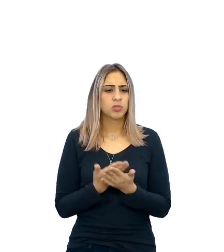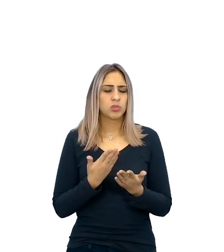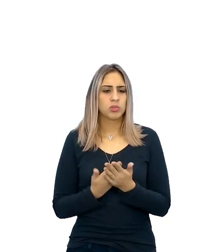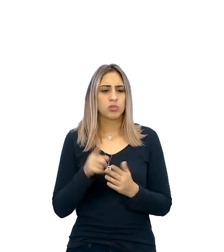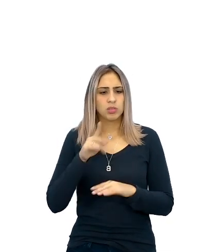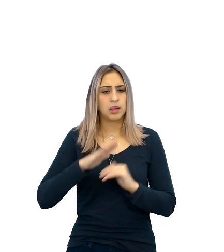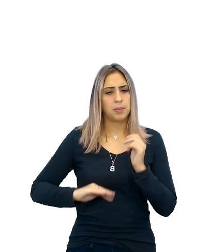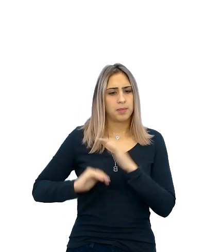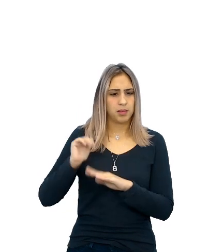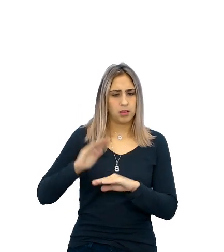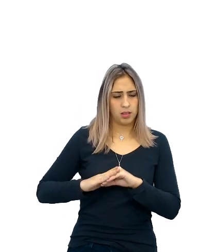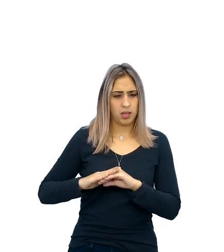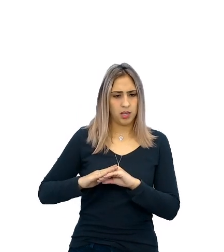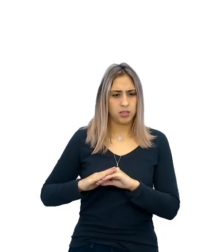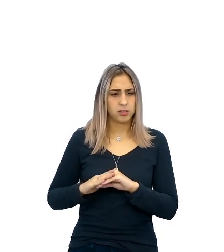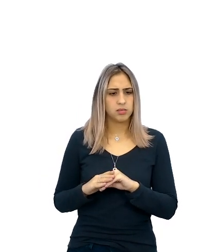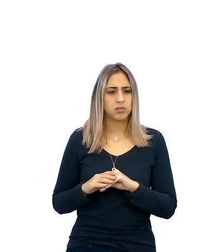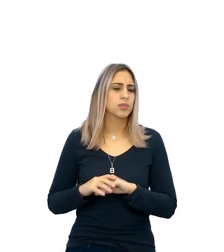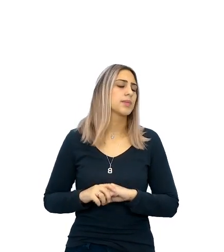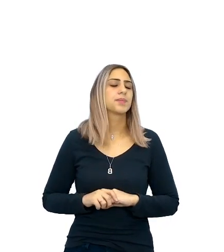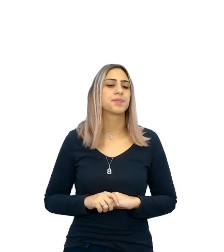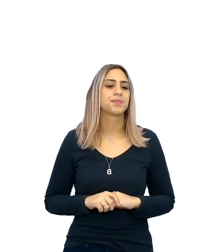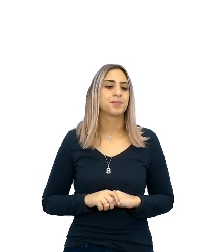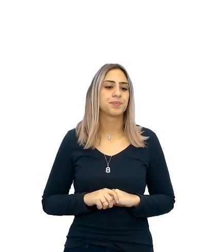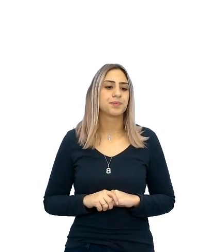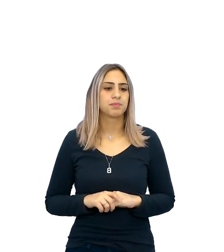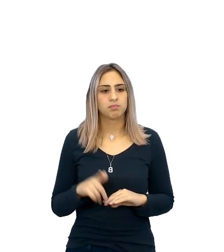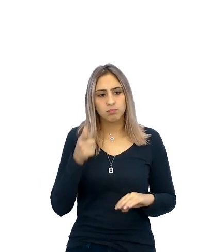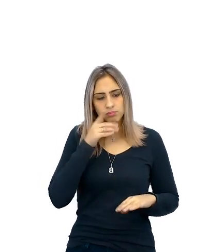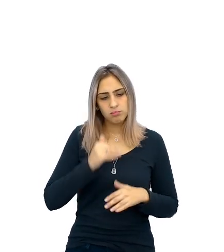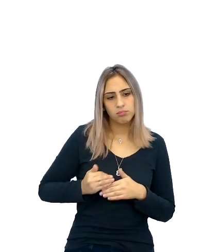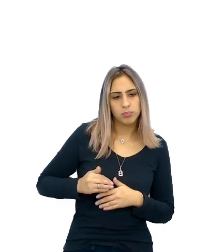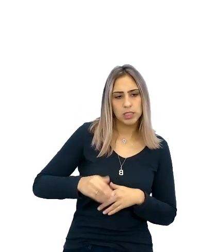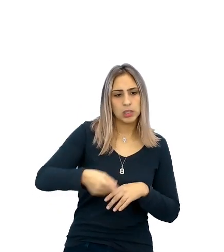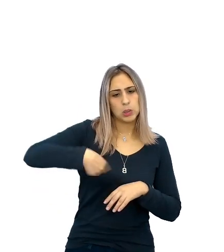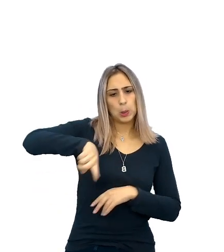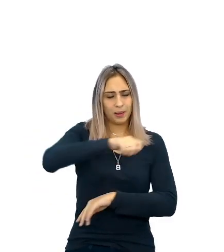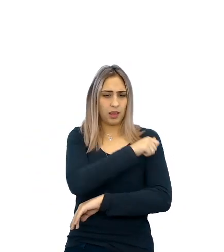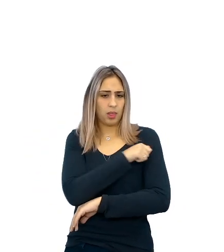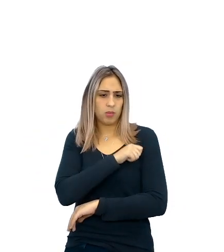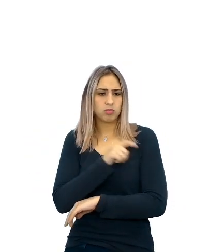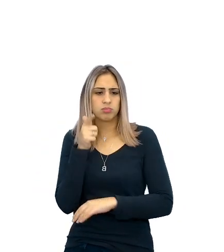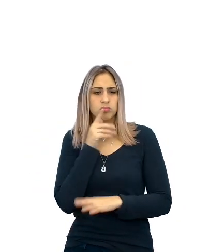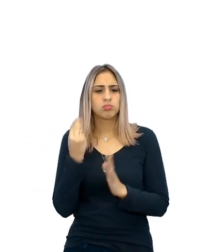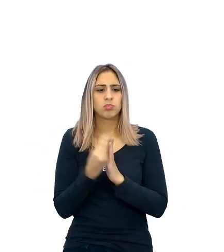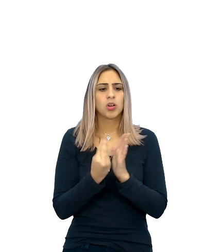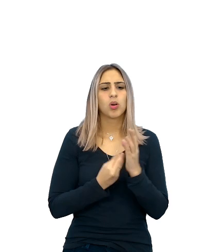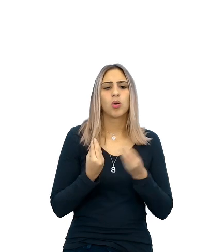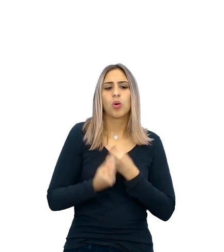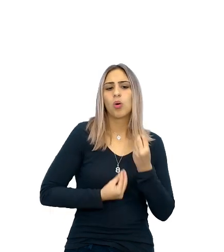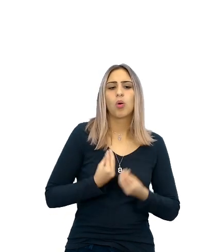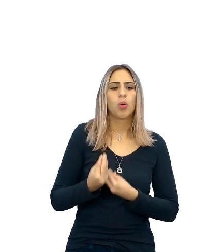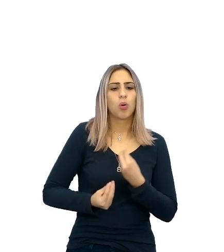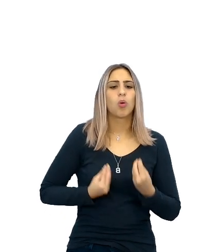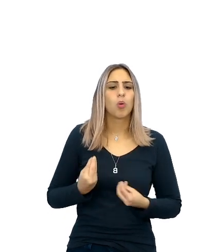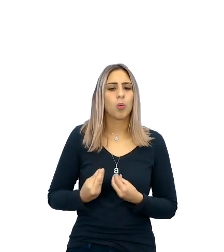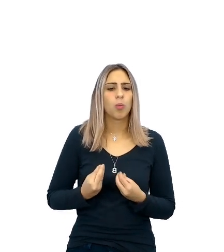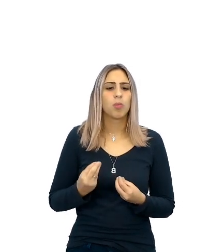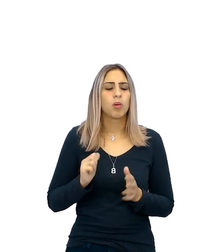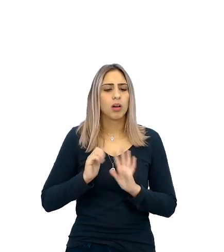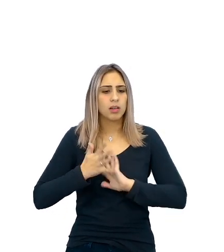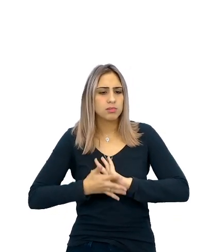dessa habilidade, se são concernentes, né, para o avanço dos estudantes, colocando-os como também